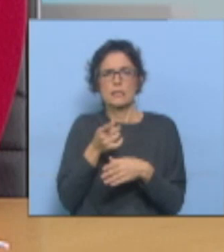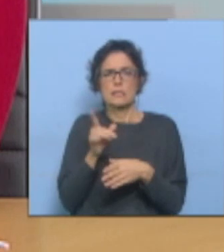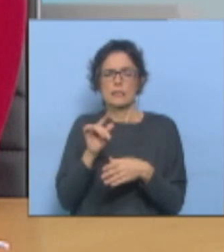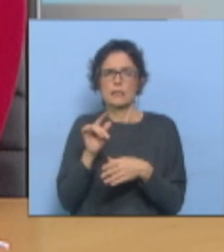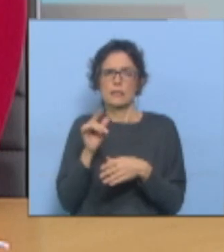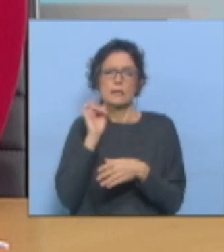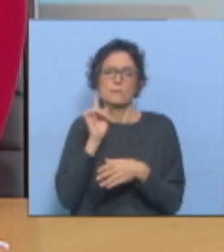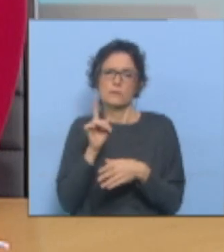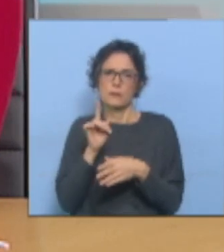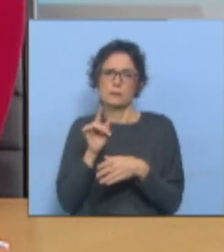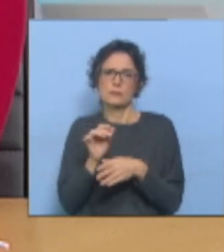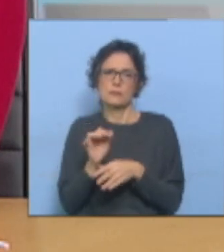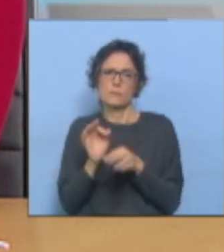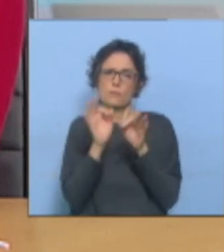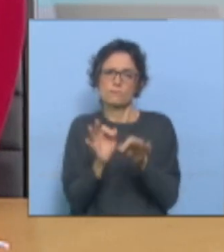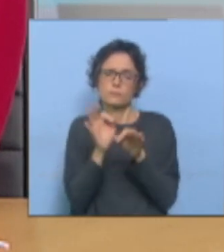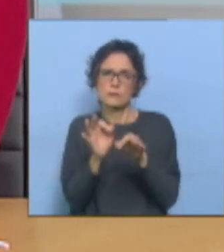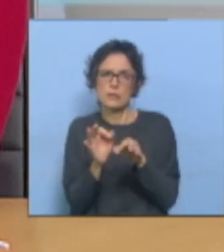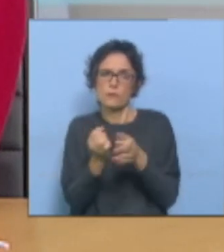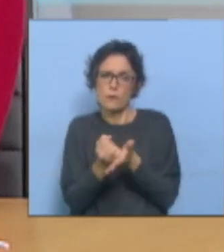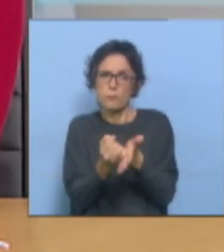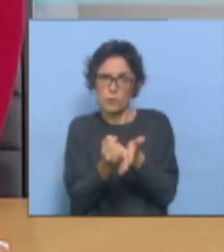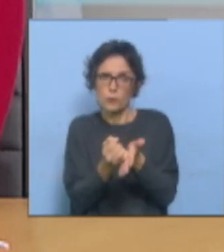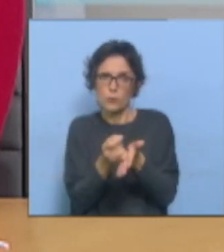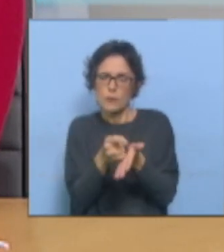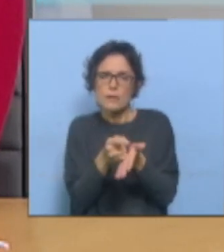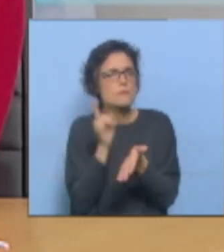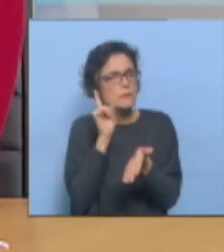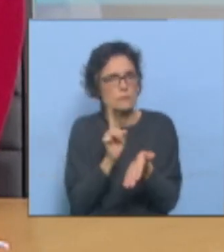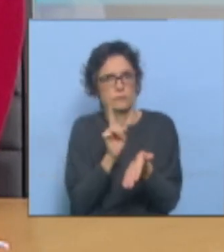população. E, portanto, é uma posição de jovens